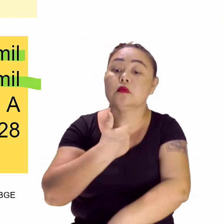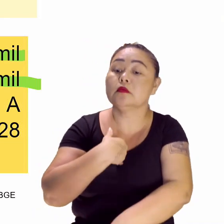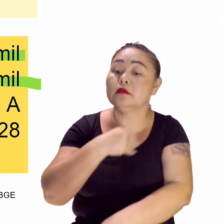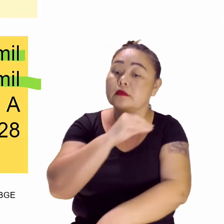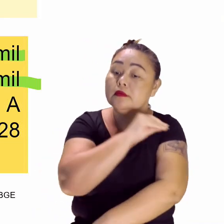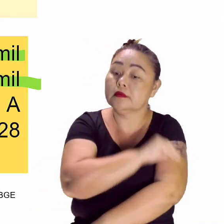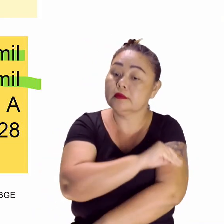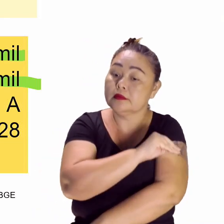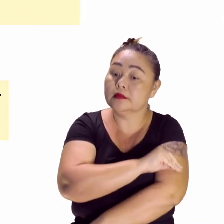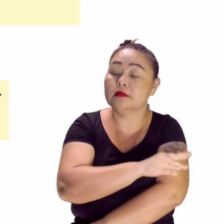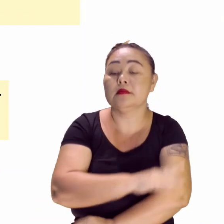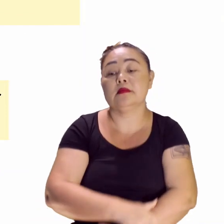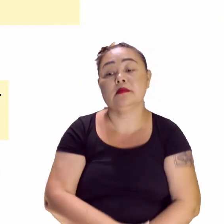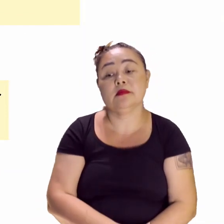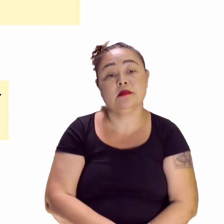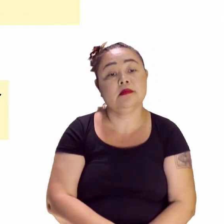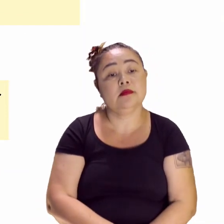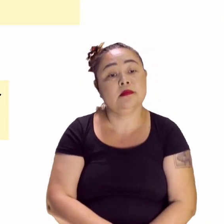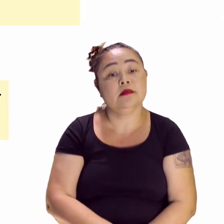É isso mesmo